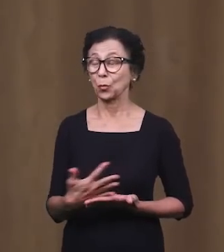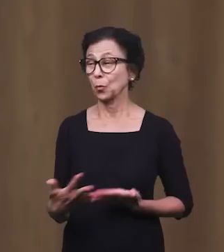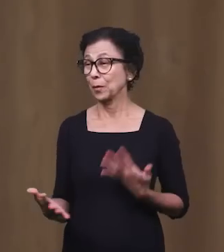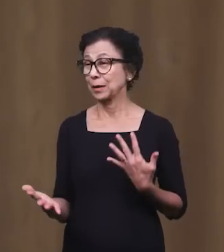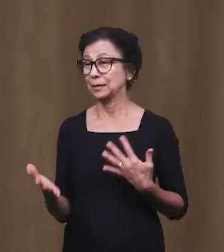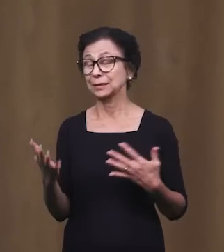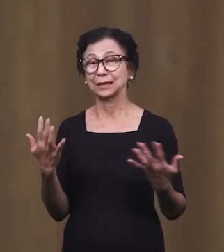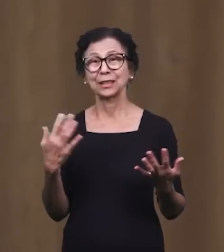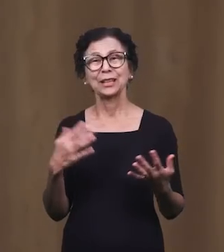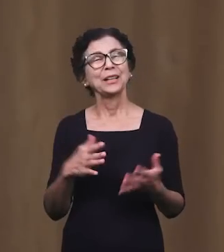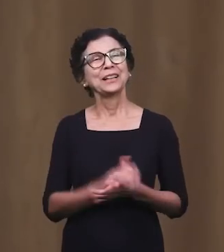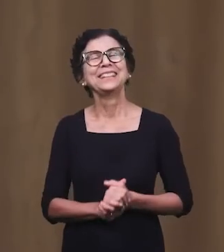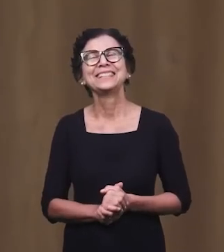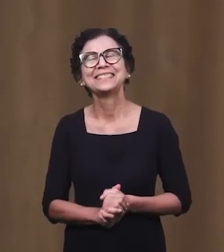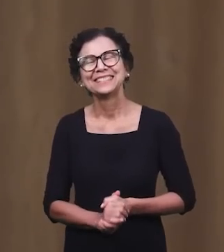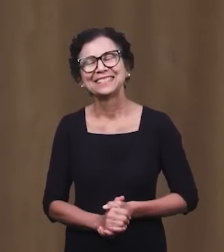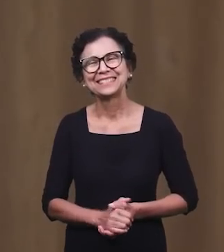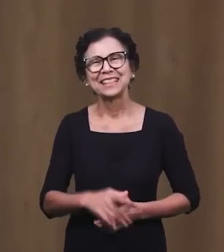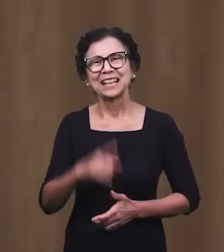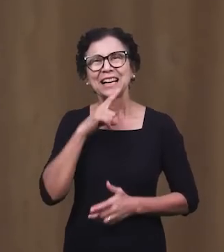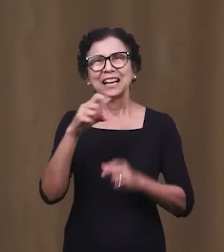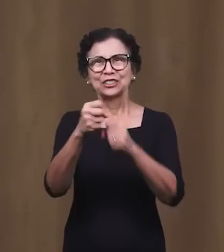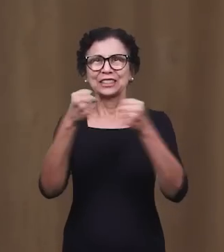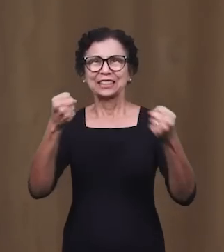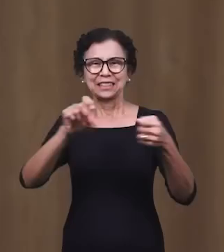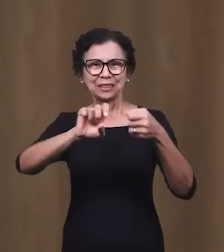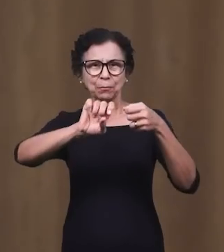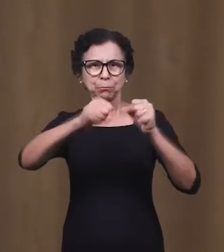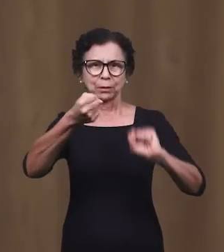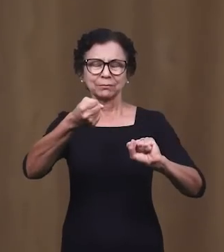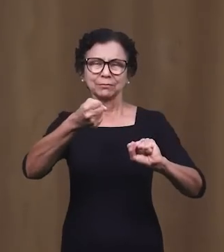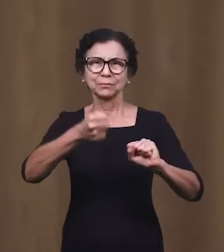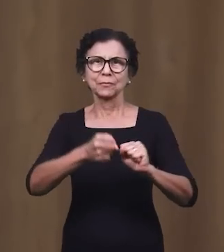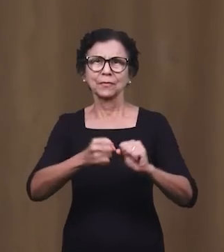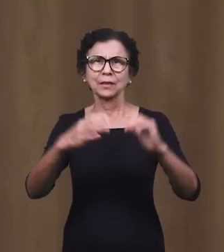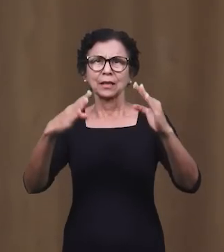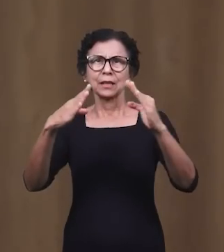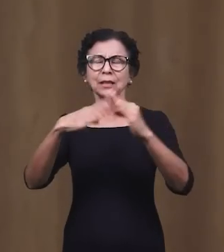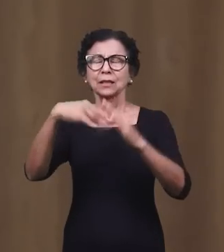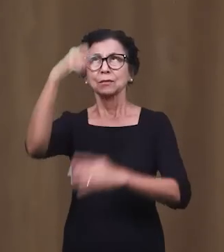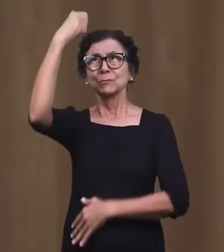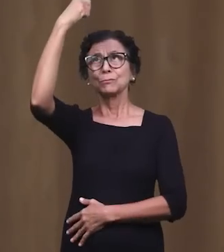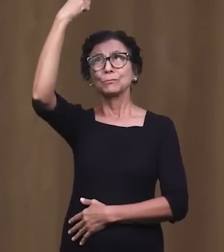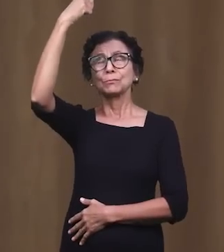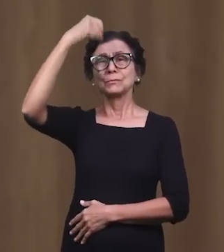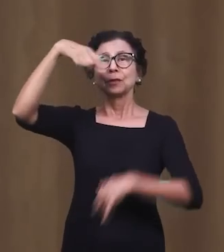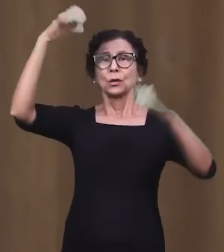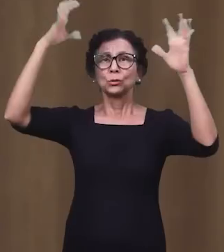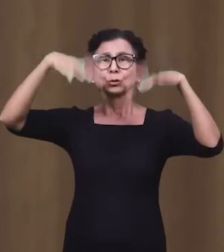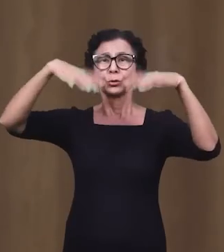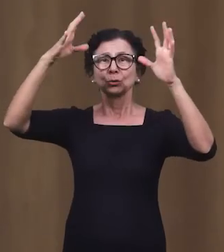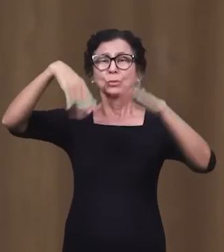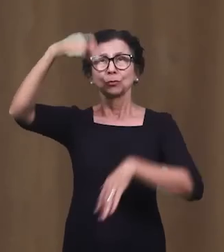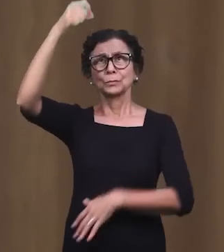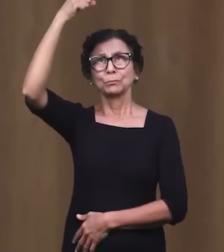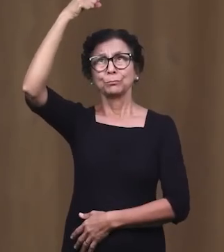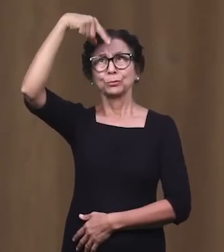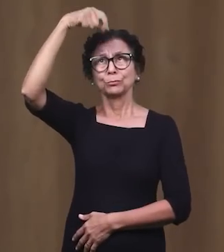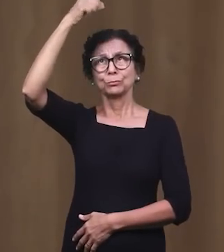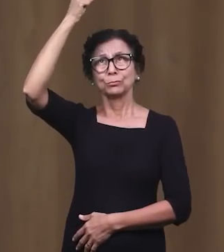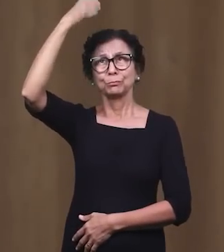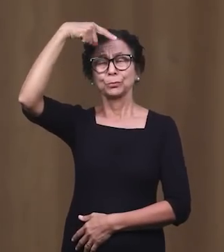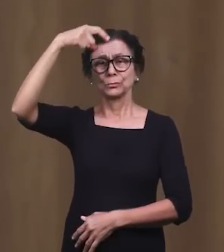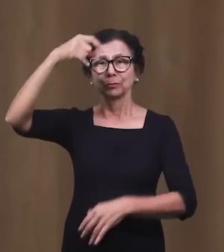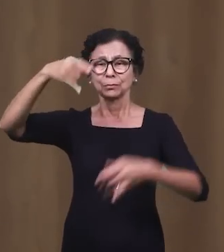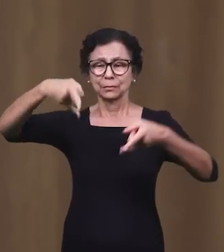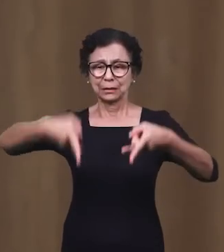A geladeira para de funcionar, a goteira pinga em cima da cabeça do esposo, cai em cima da cama.